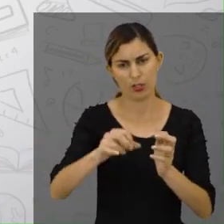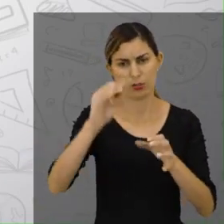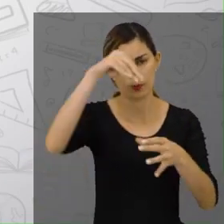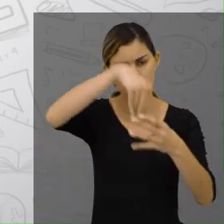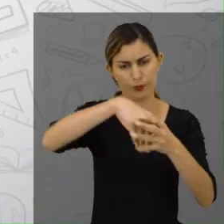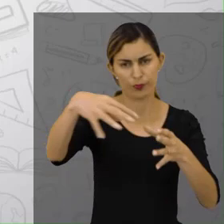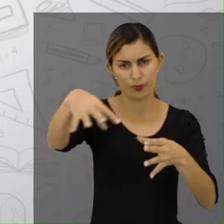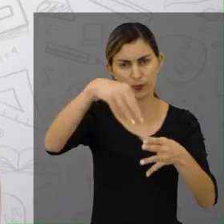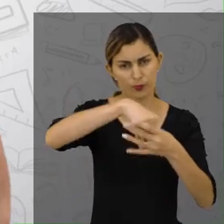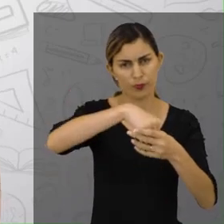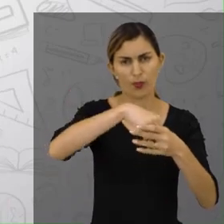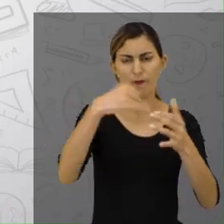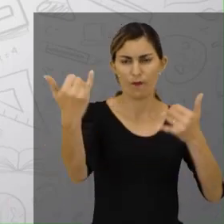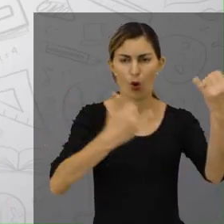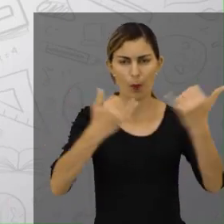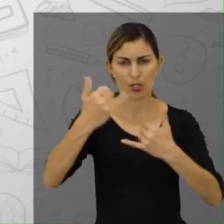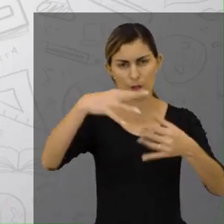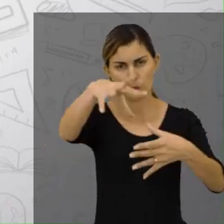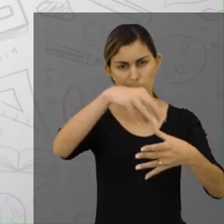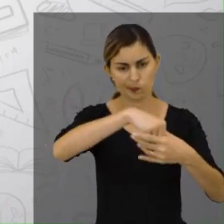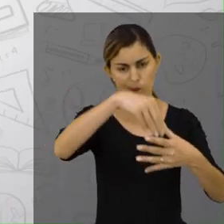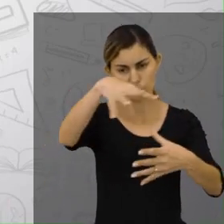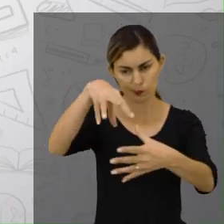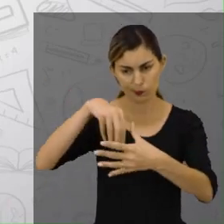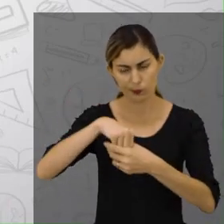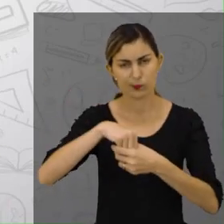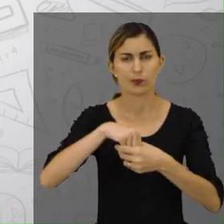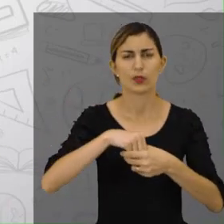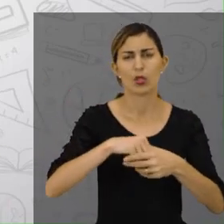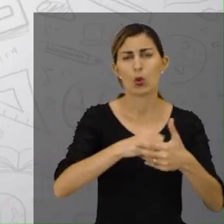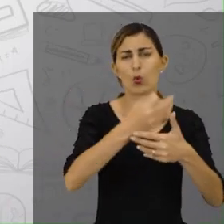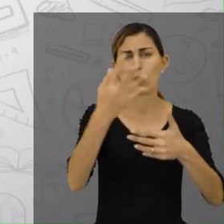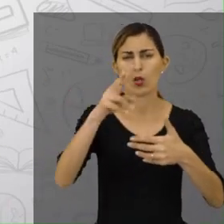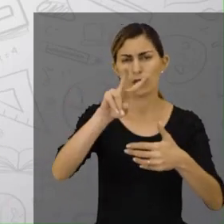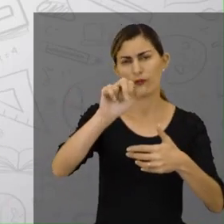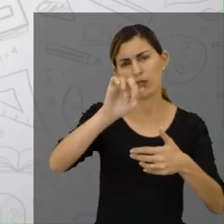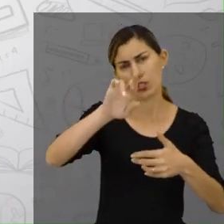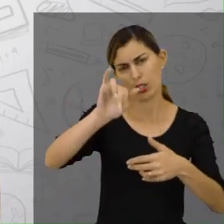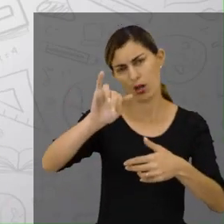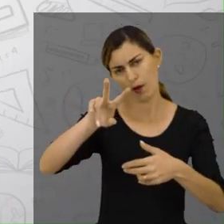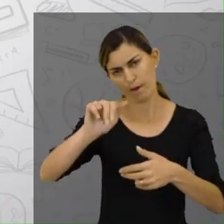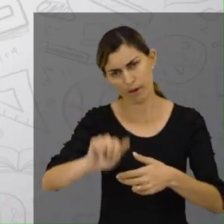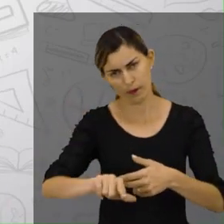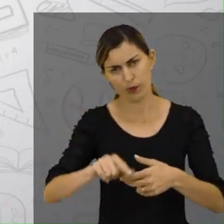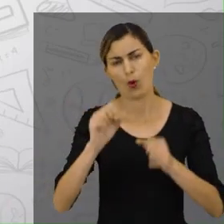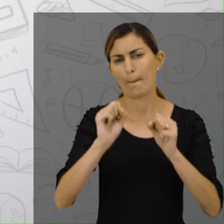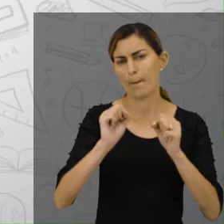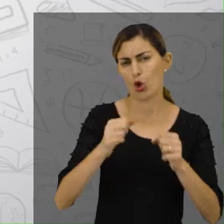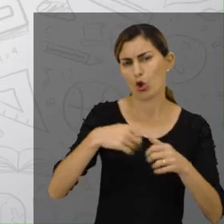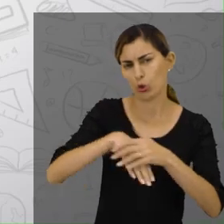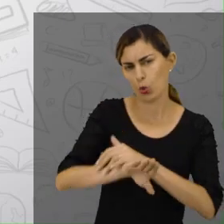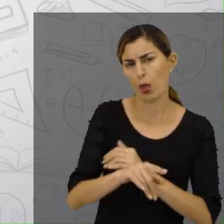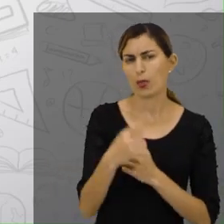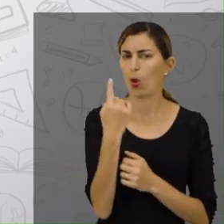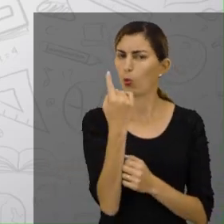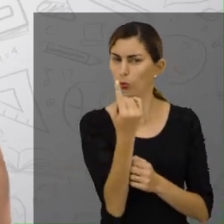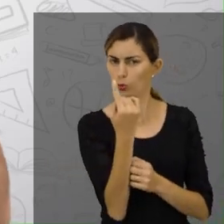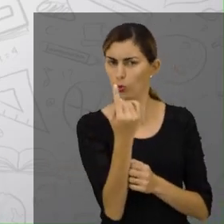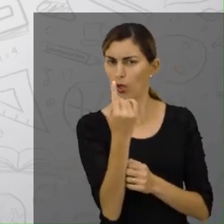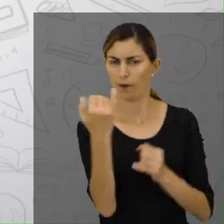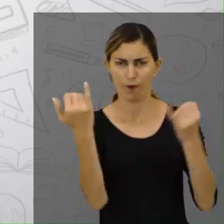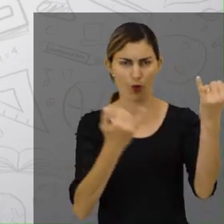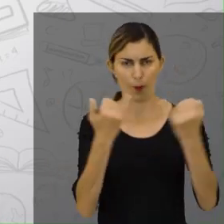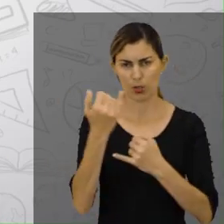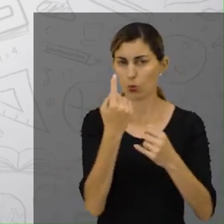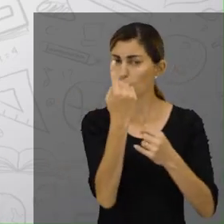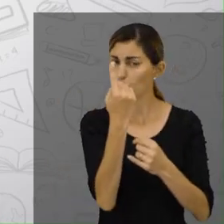vai armazenar uma série de informações. Enquanto numa variável a gente só pode armazenar uma